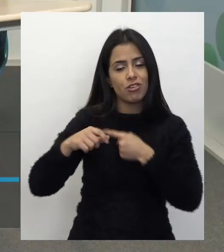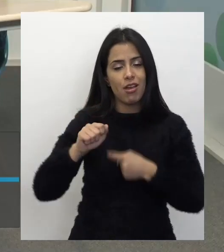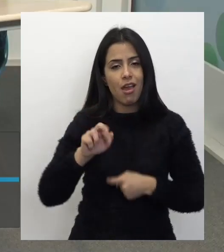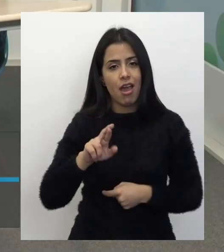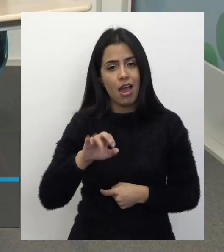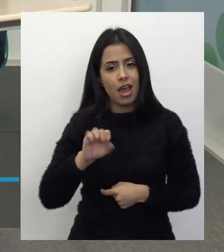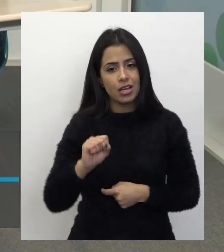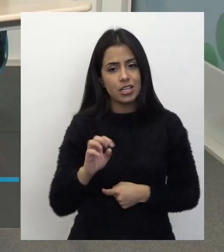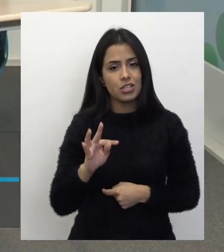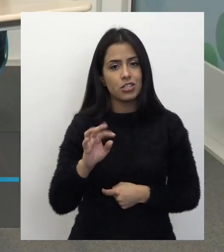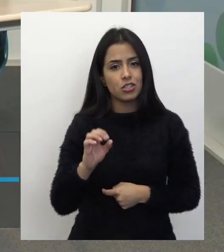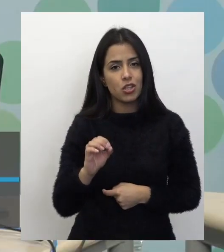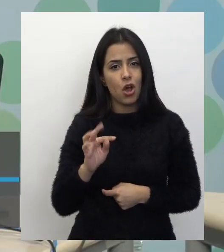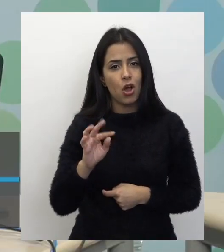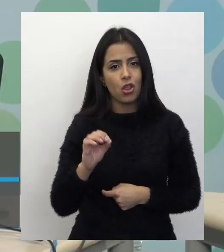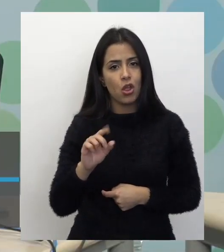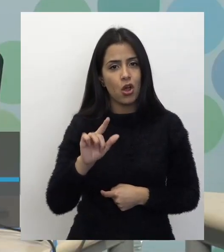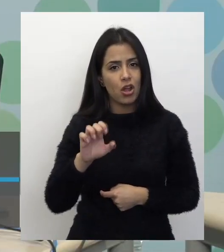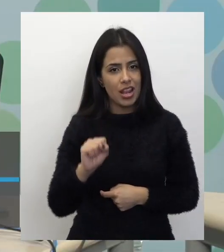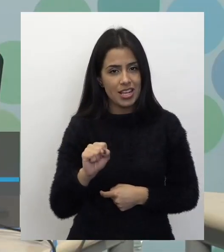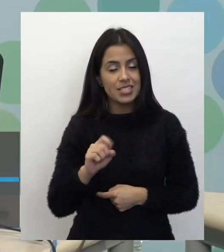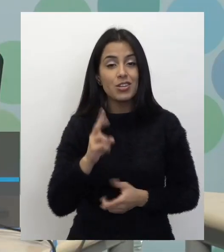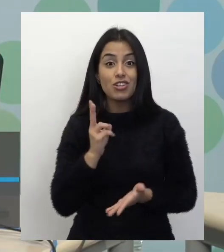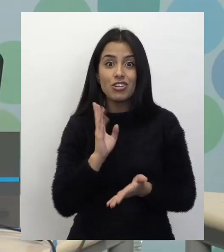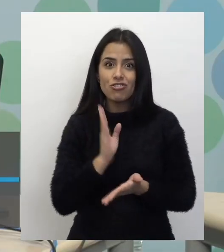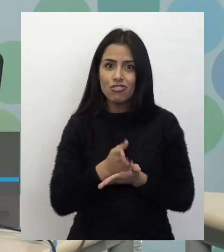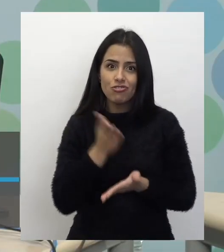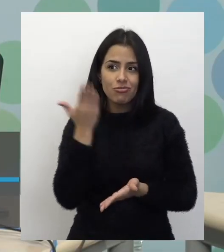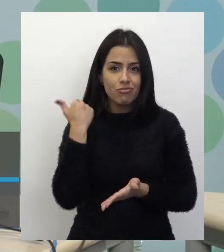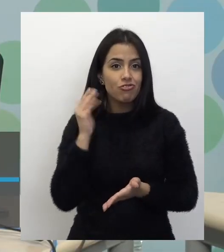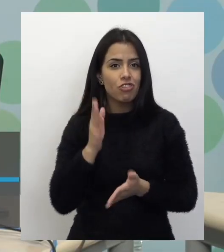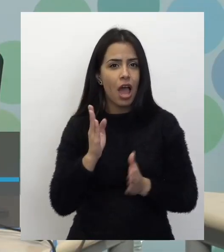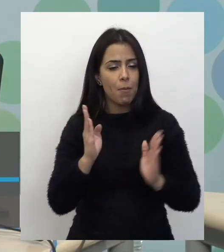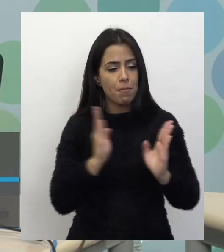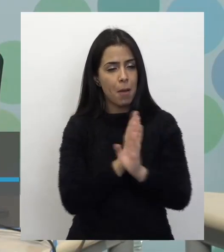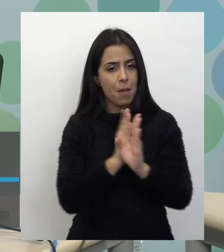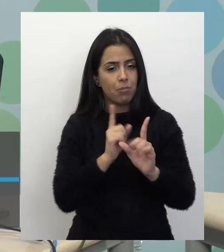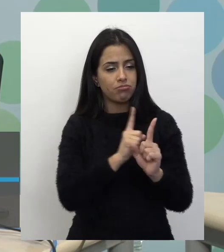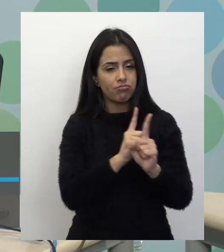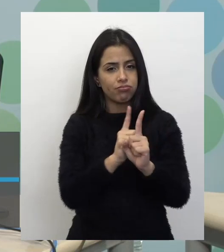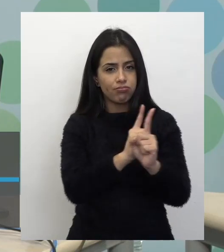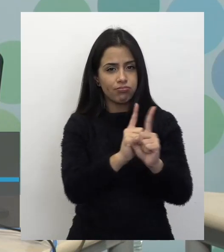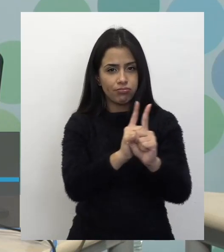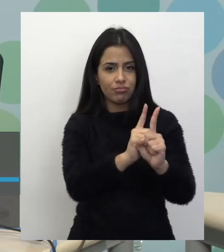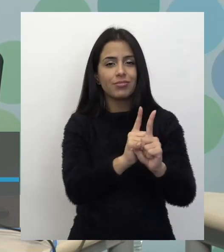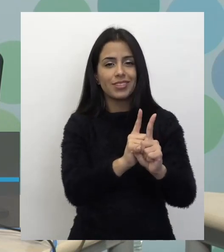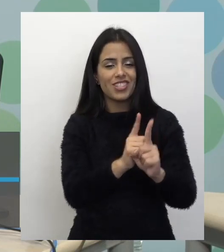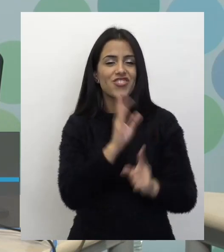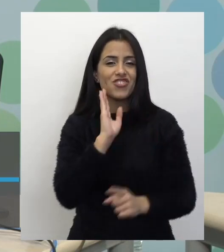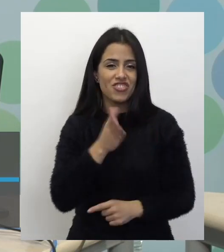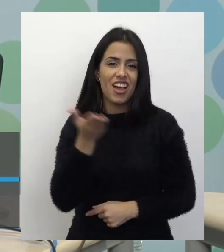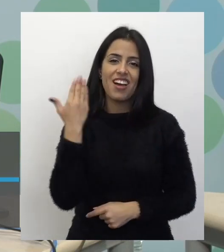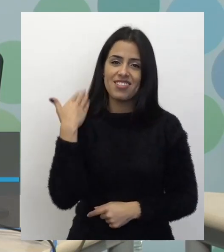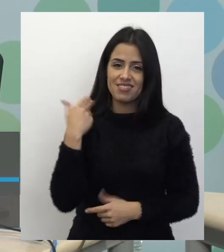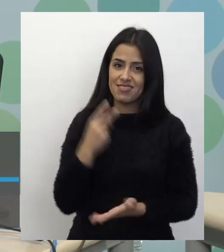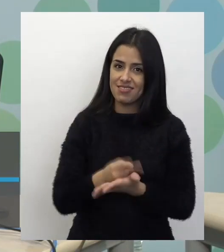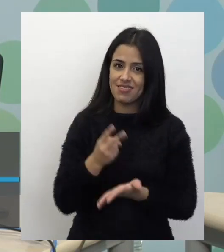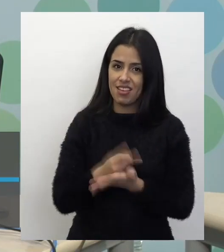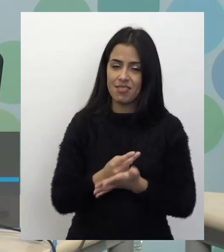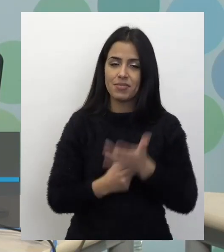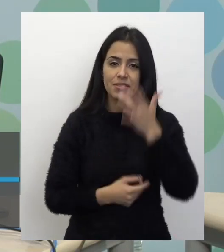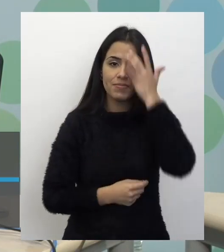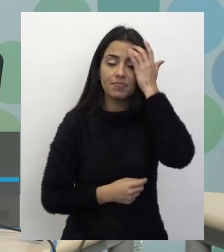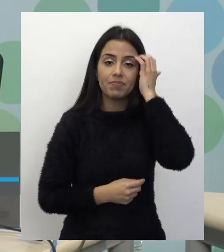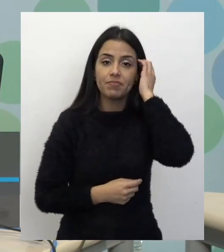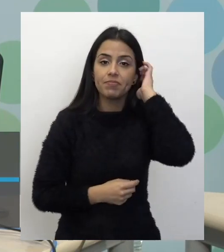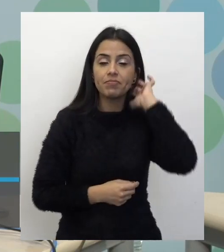verdade. Então, ele já foi uma pessoa preparada para a guerra, para o império, para a realeza, para o poder desde sempre. Tá? Então,